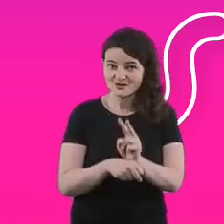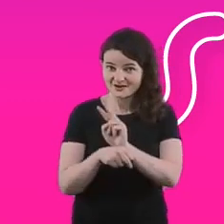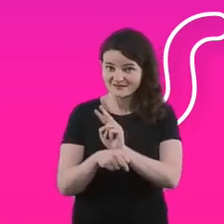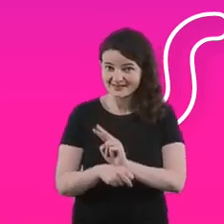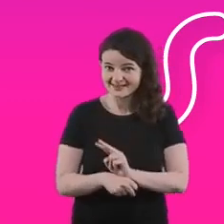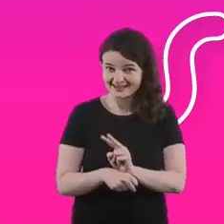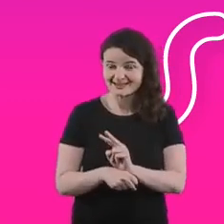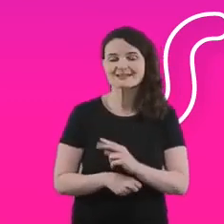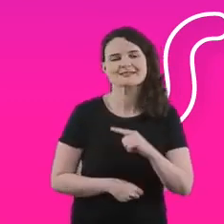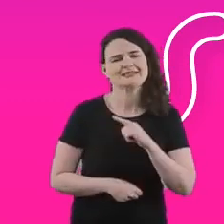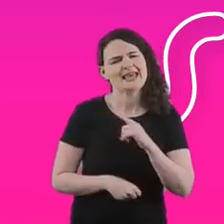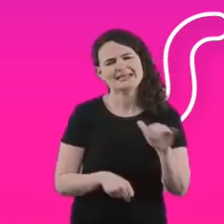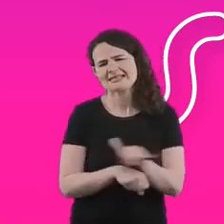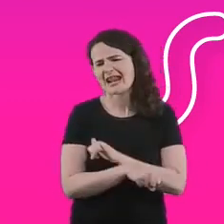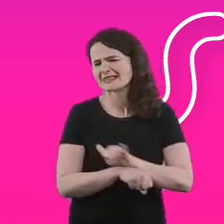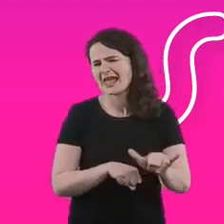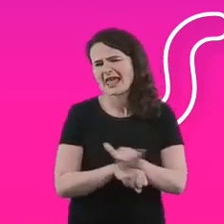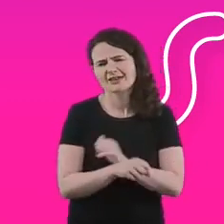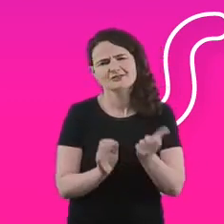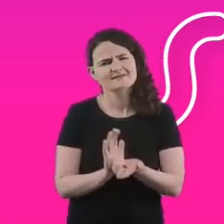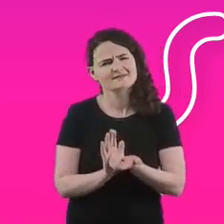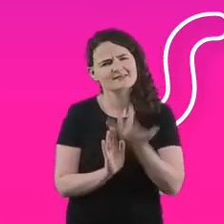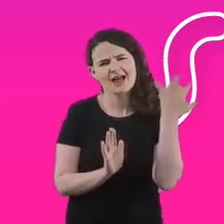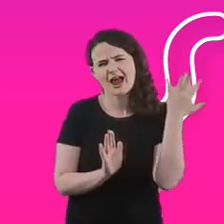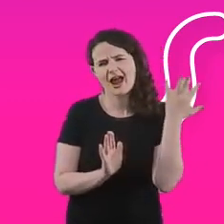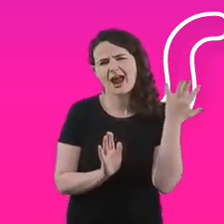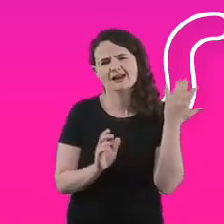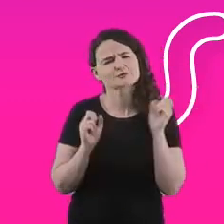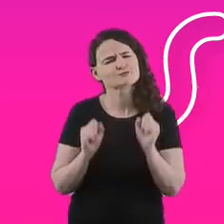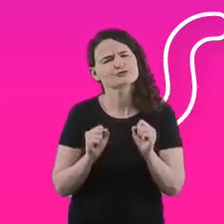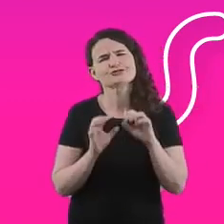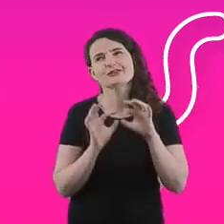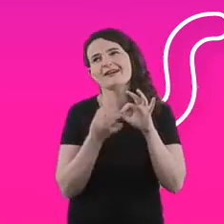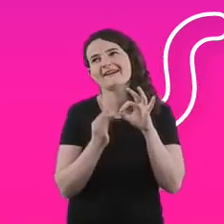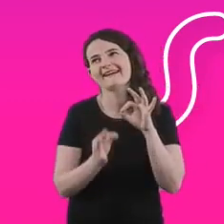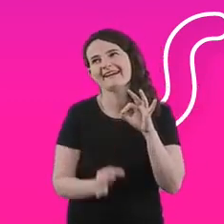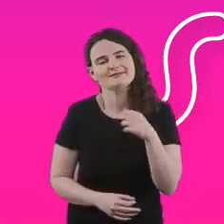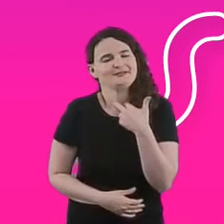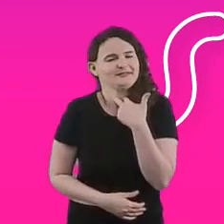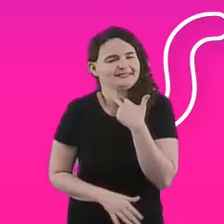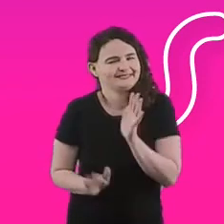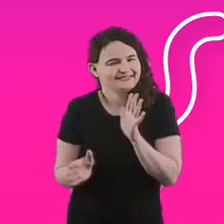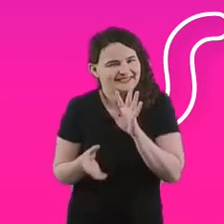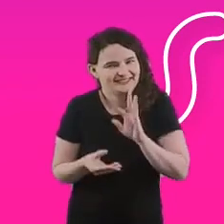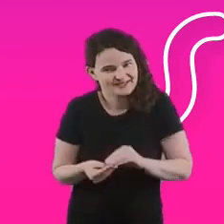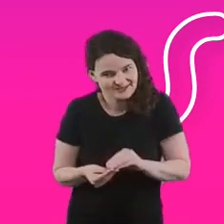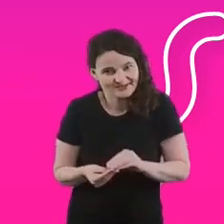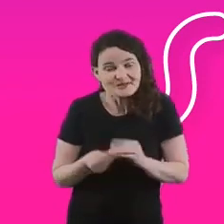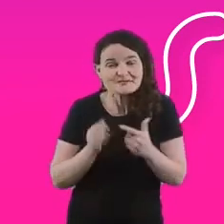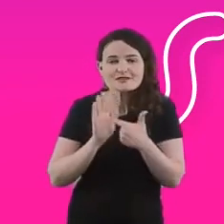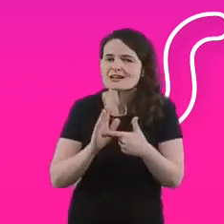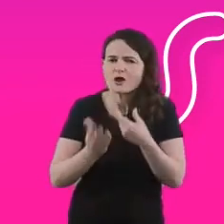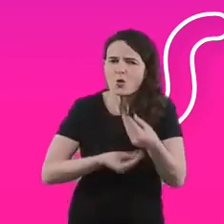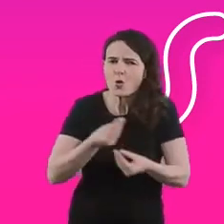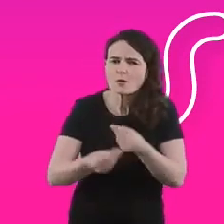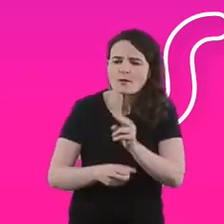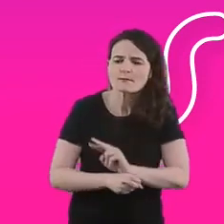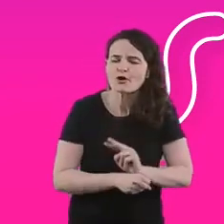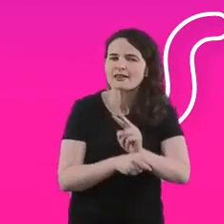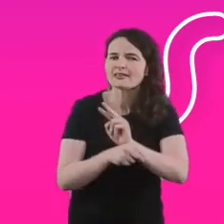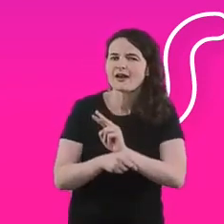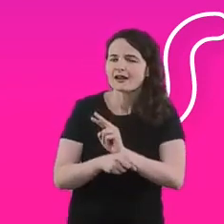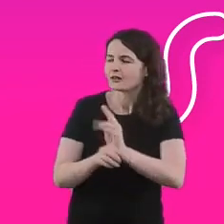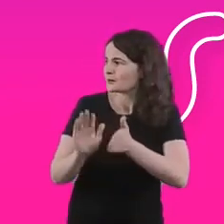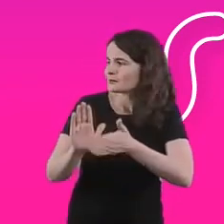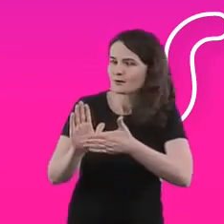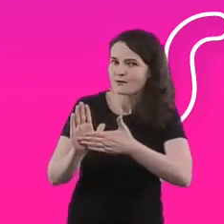de ferramentas, eu poderia passar aqui um tempo falando, mas não vem tanto ao caso, mas como é que a gente faz o monitoramento desse programa, né? Desde